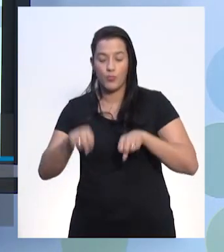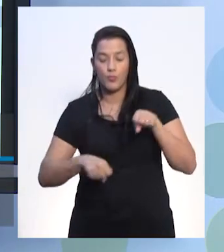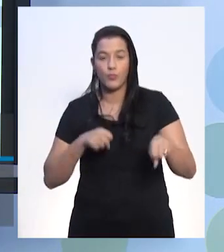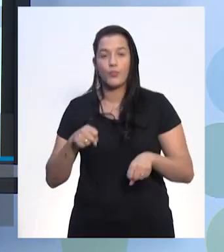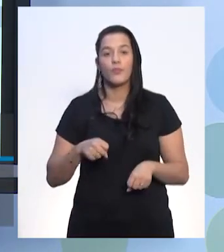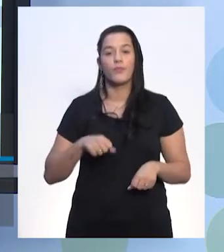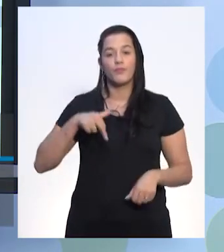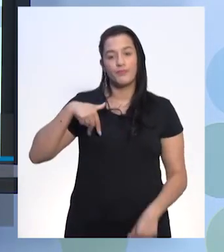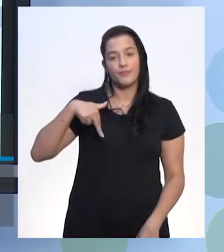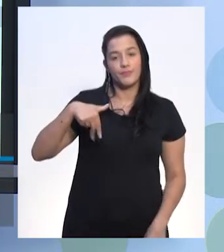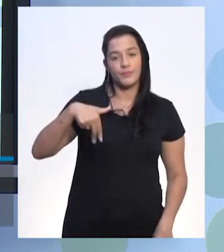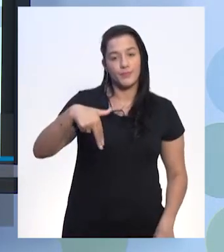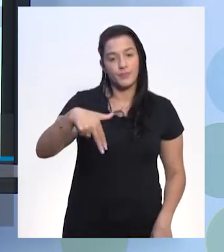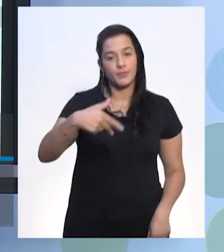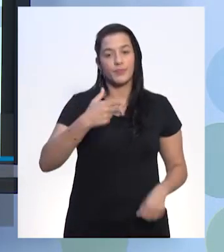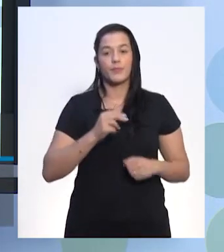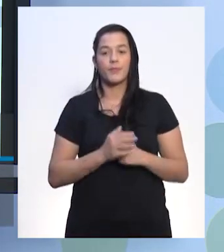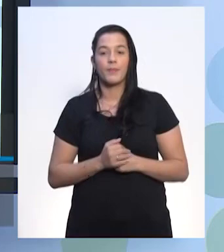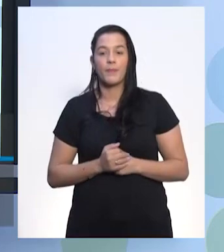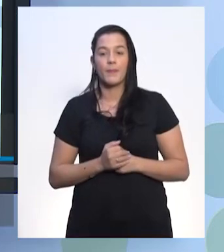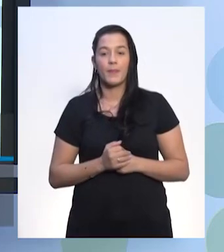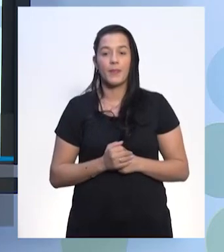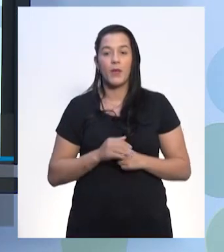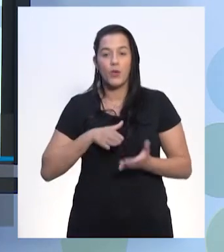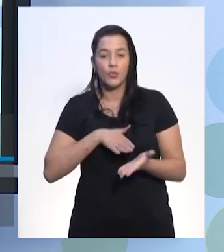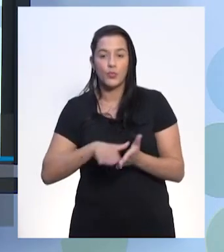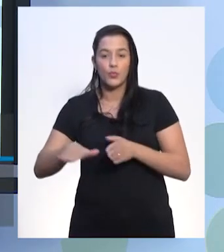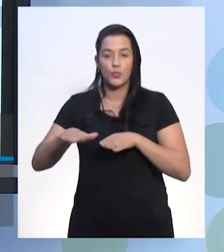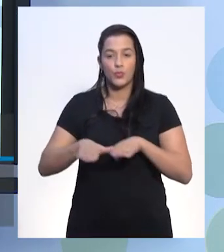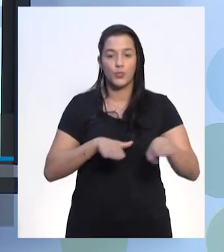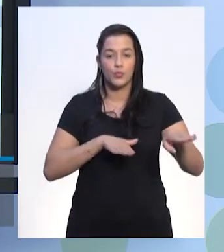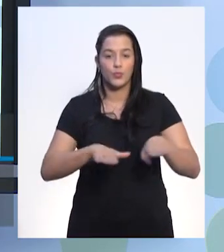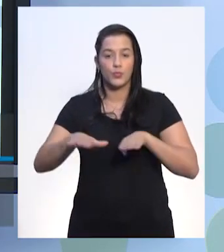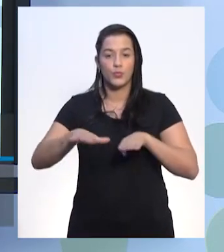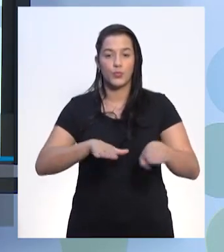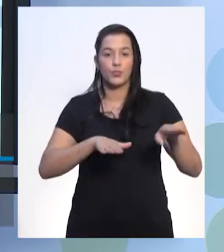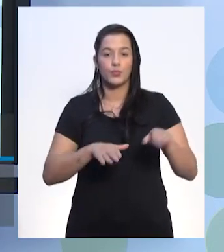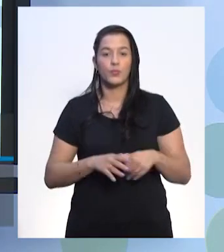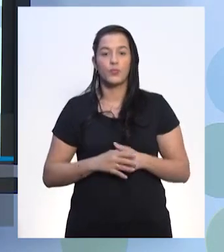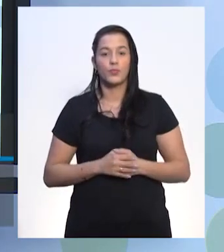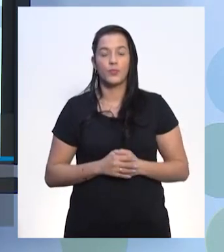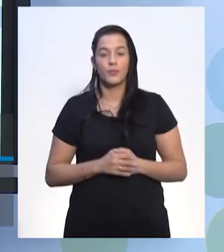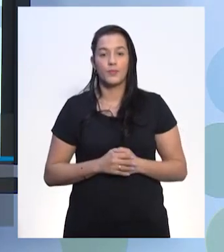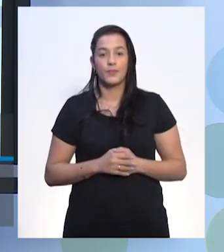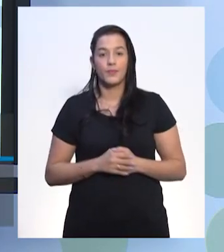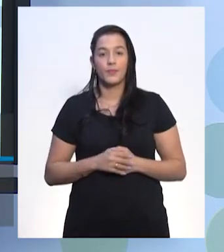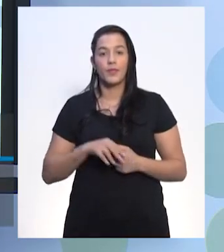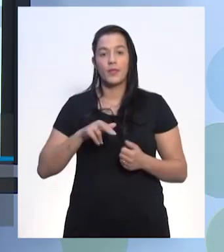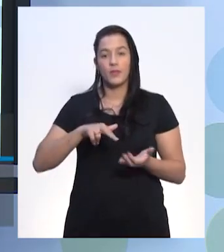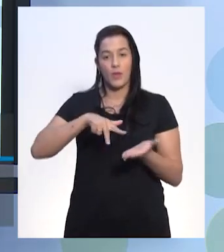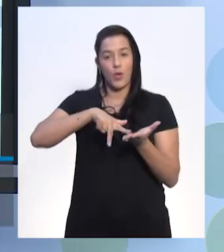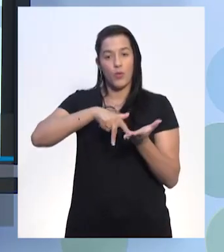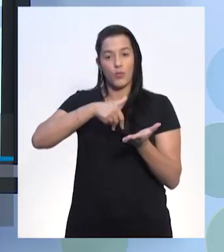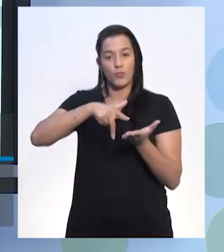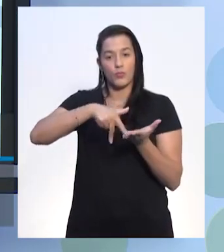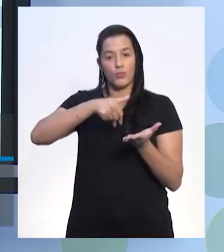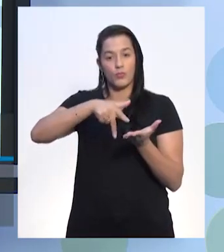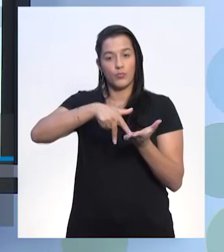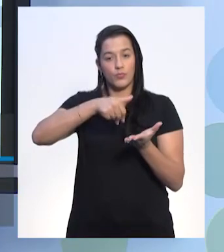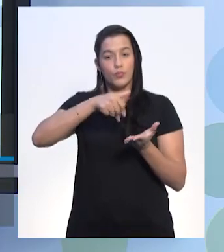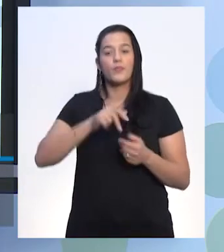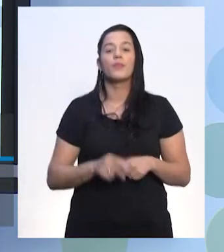trilha para caminhada, espaço para patinação, espaço para prática de skate,